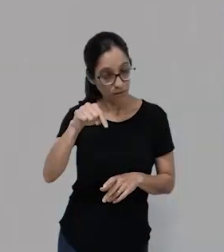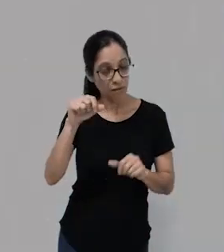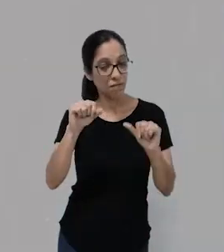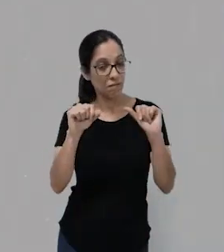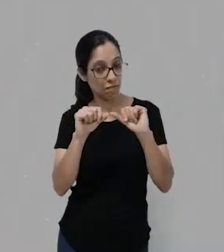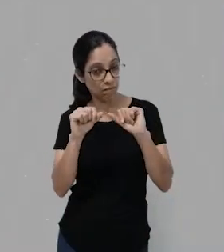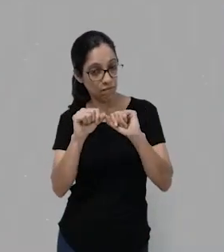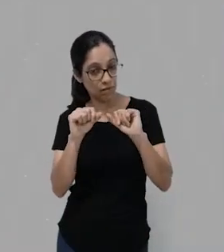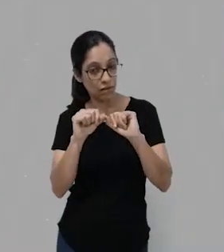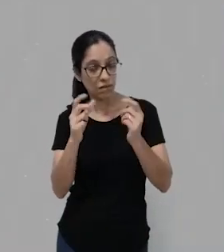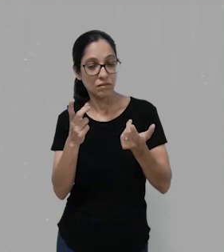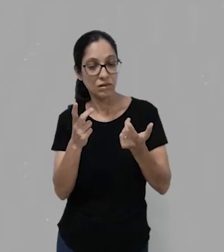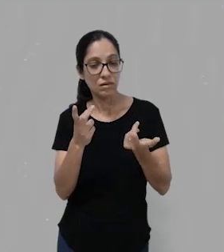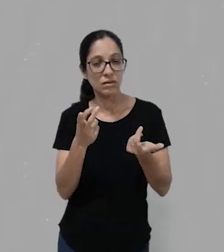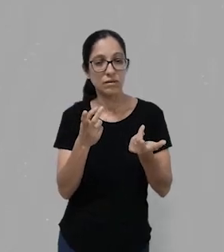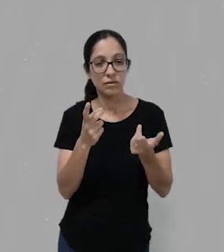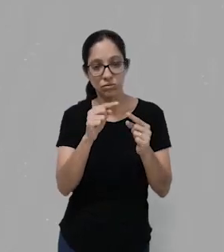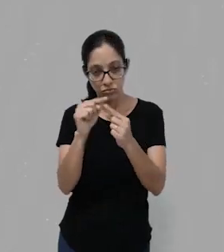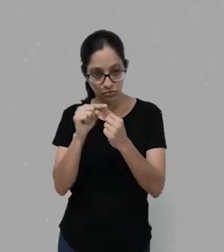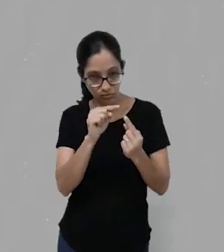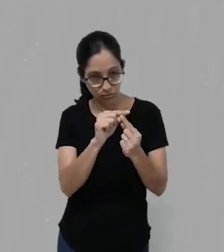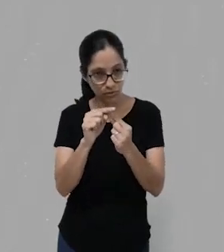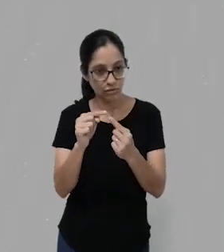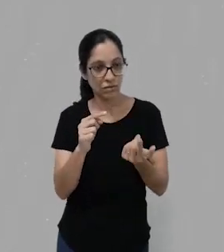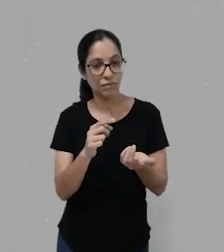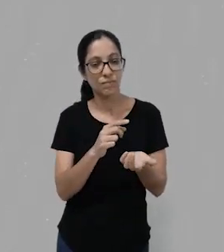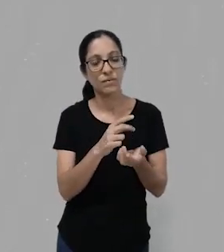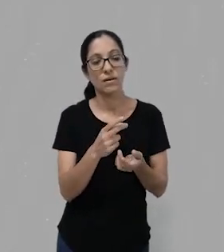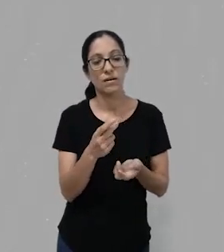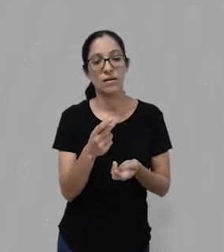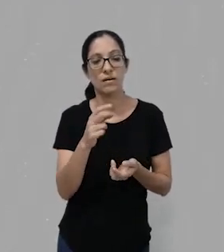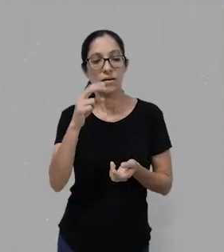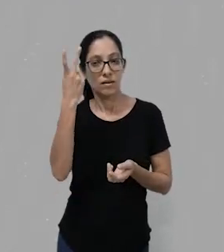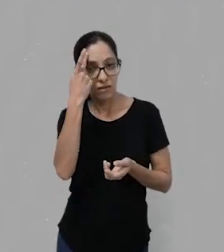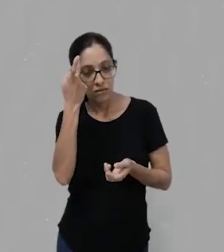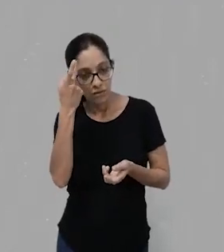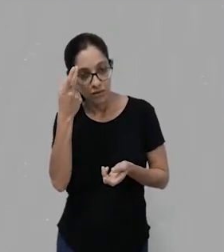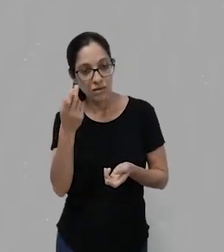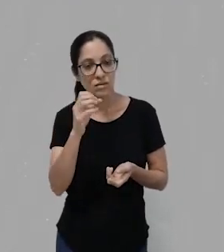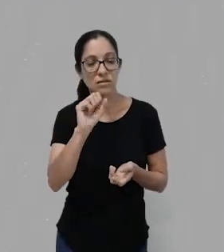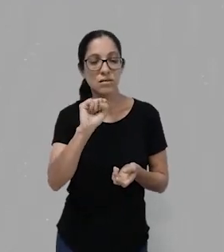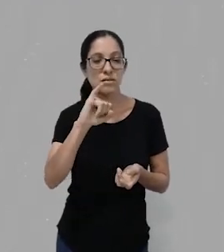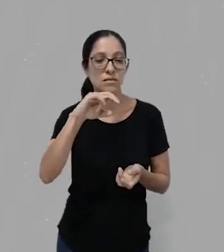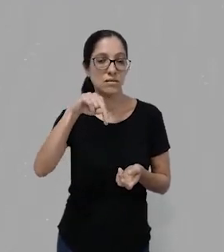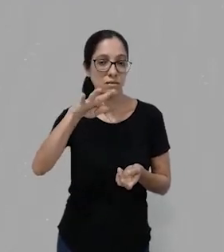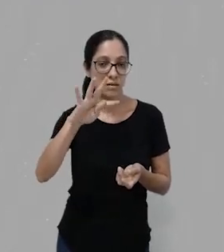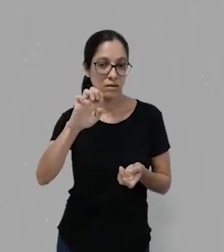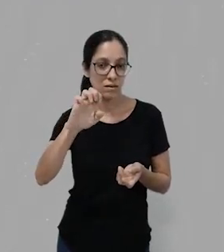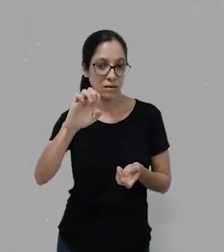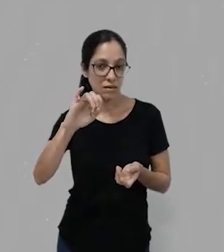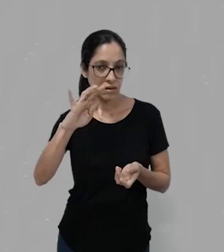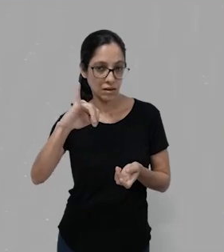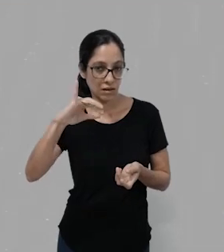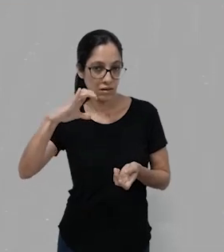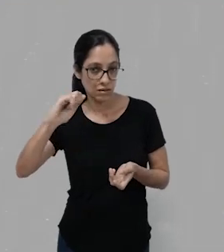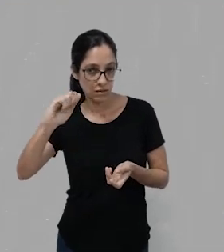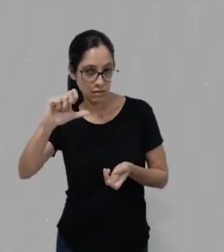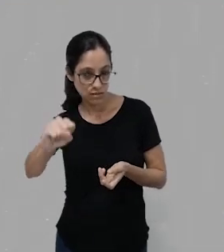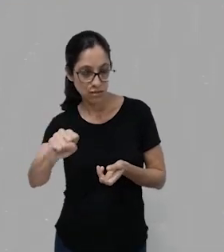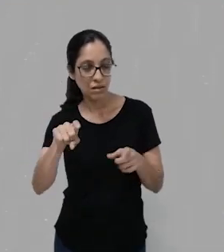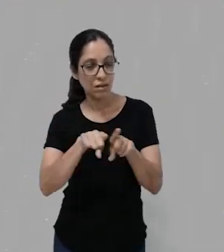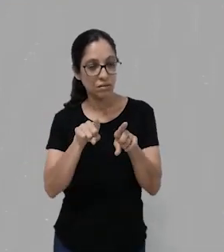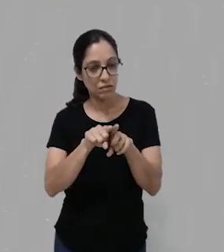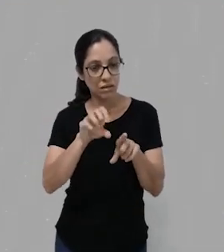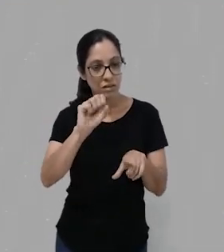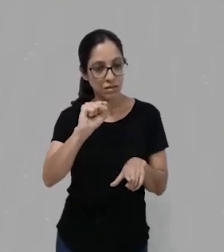já vimos as drogas naturais, sintéticas e semissintéticas. Essas são as classificações em relação